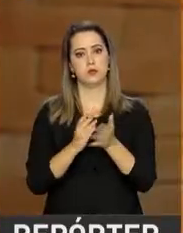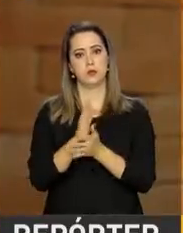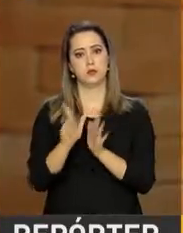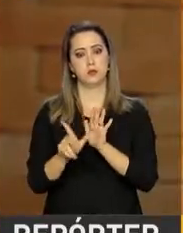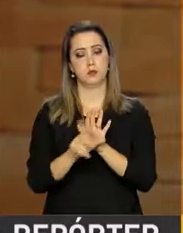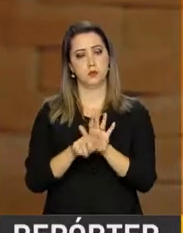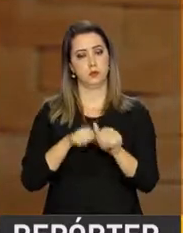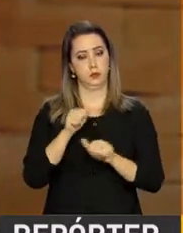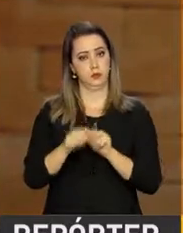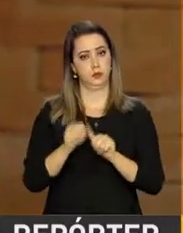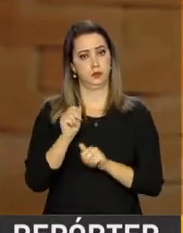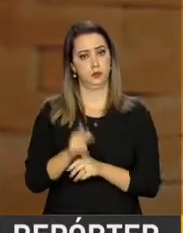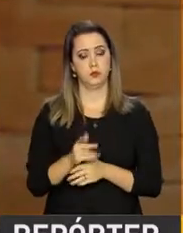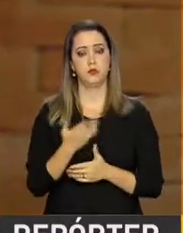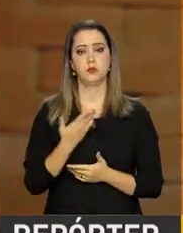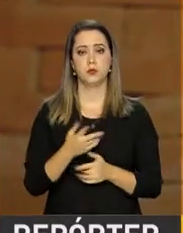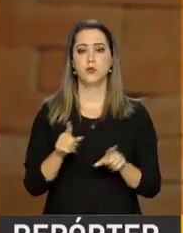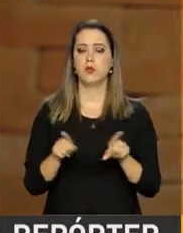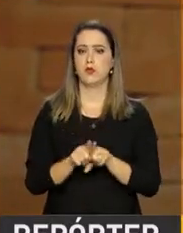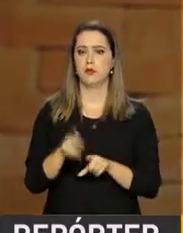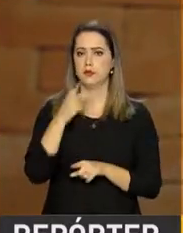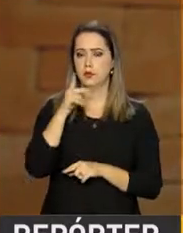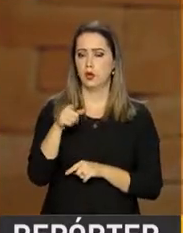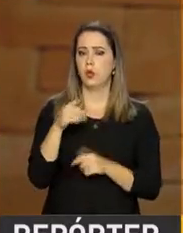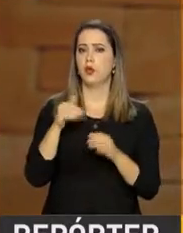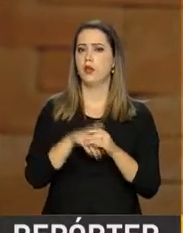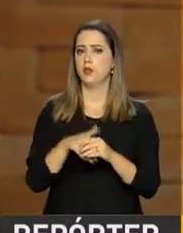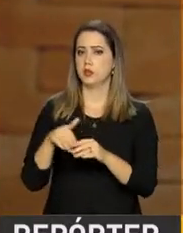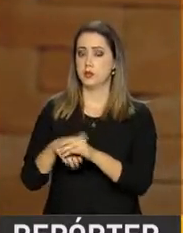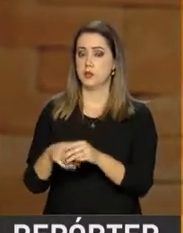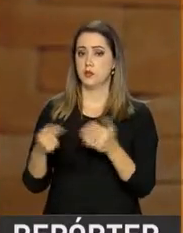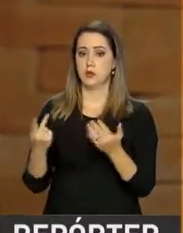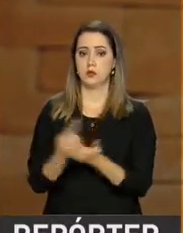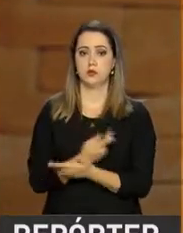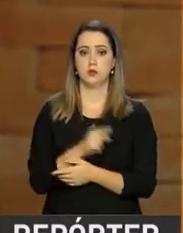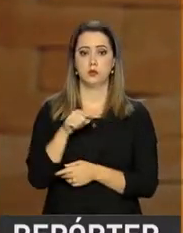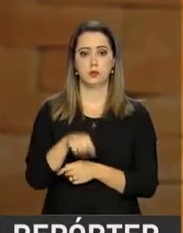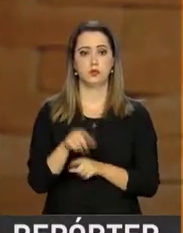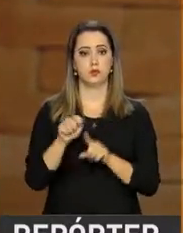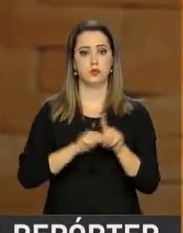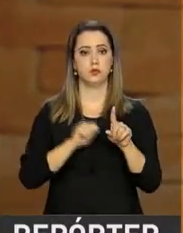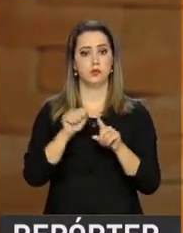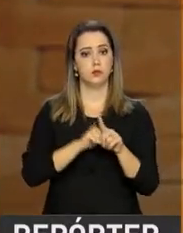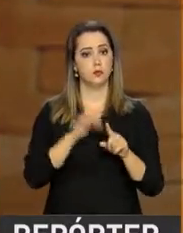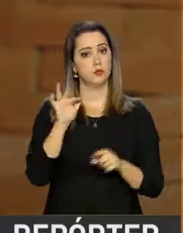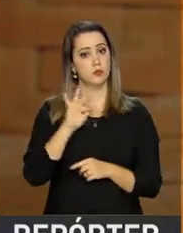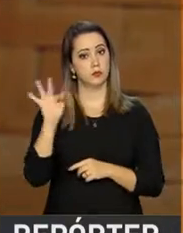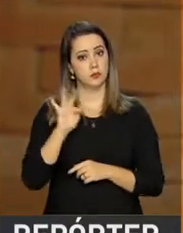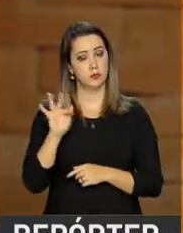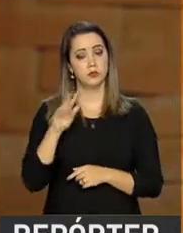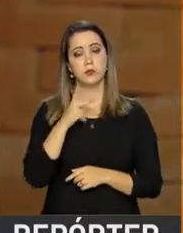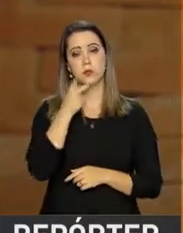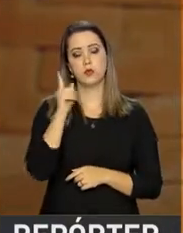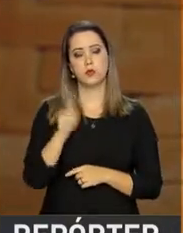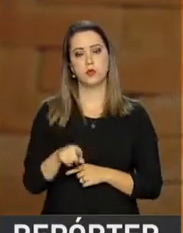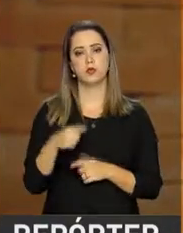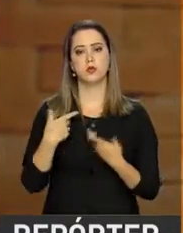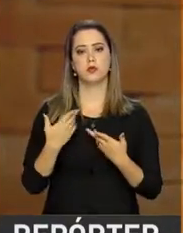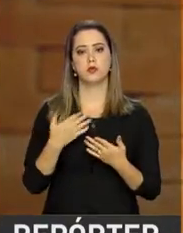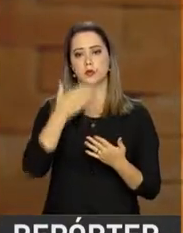ministro afirmou que a votação da reforma da Previdência vai acontecer ainda este mês. O ministro disse ainda que